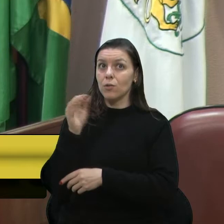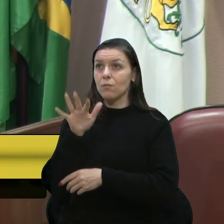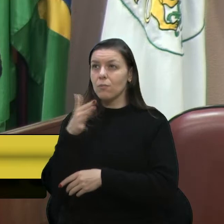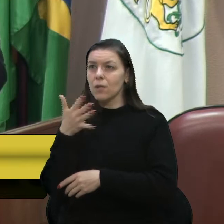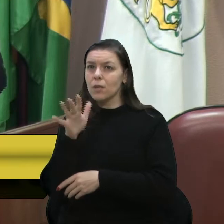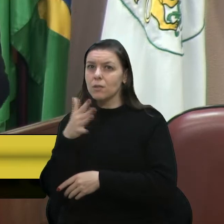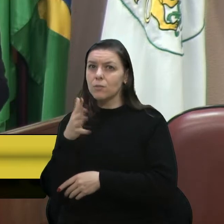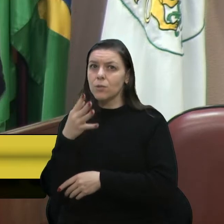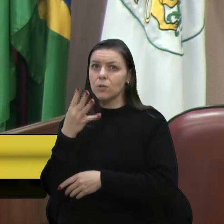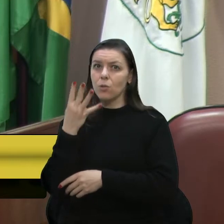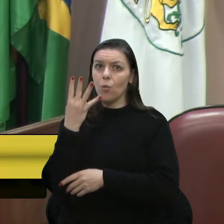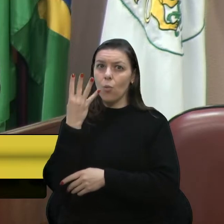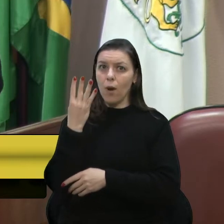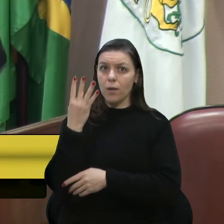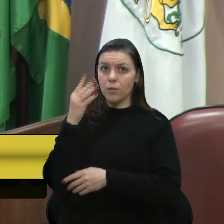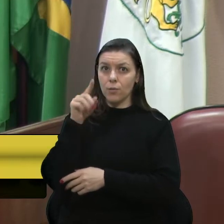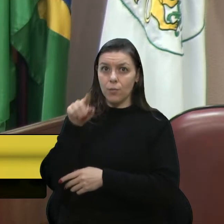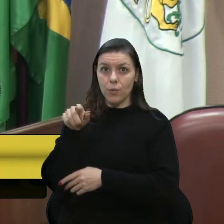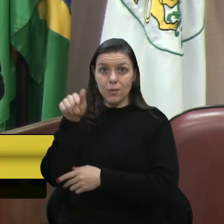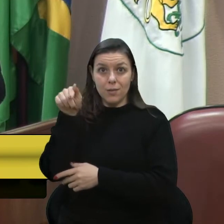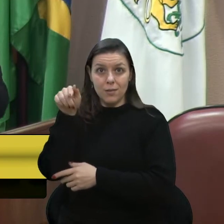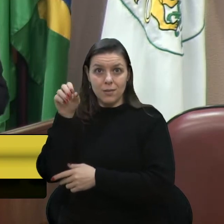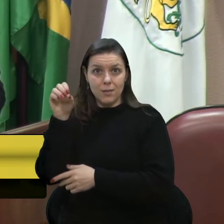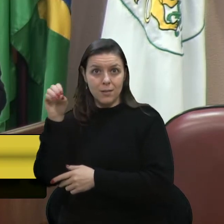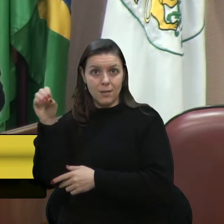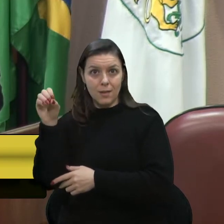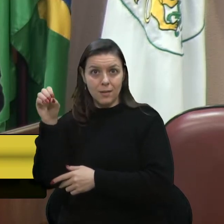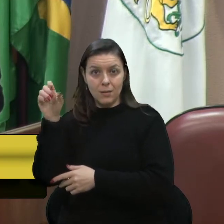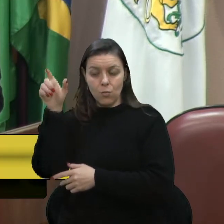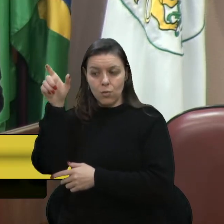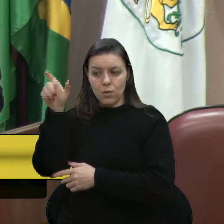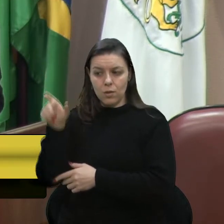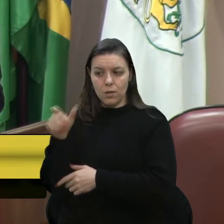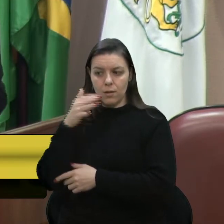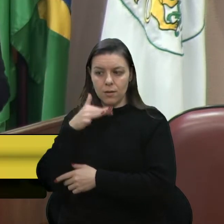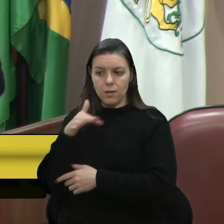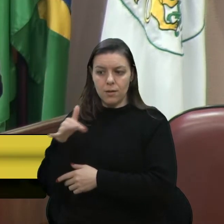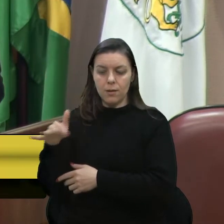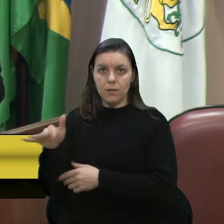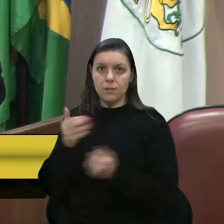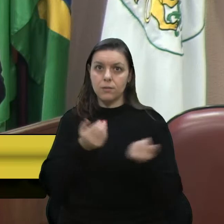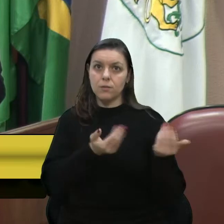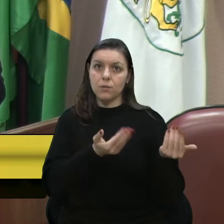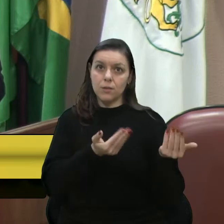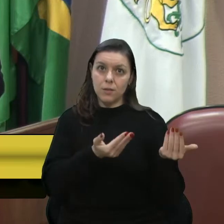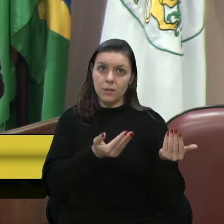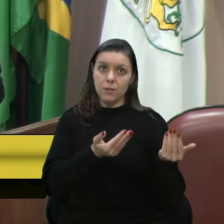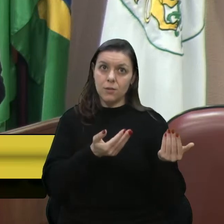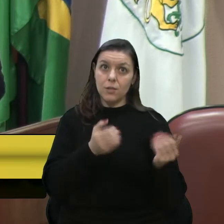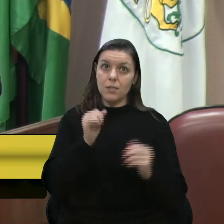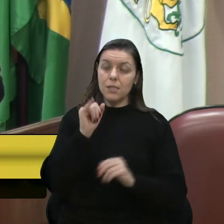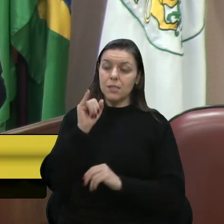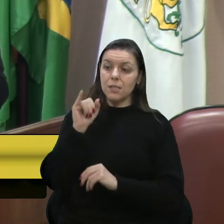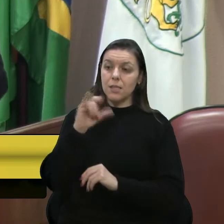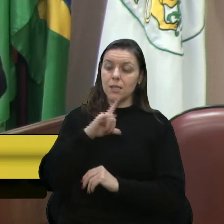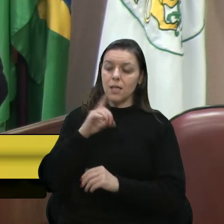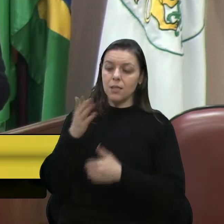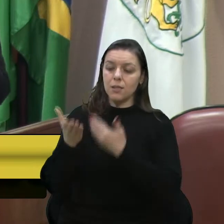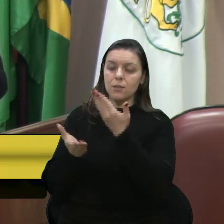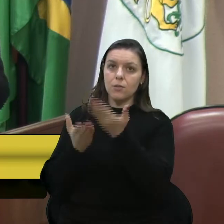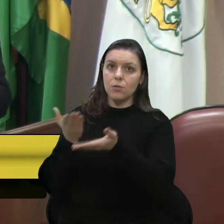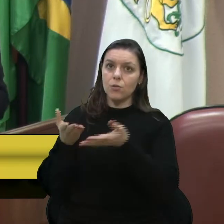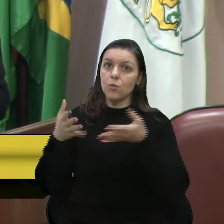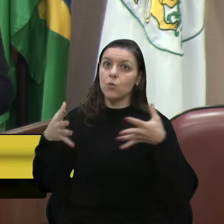de R$ 4.700 por criança e adolescente. E se nós pegarmos um serviço assim, de